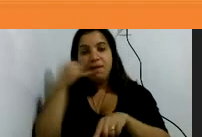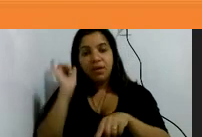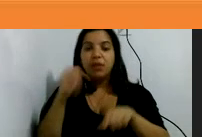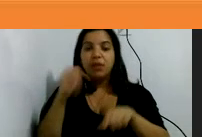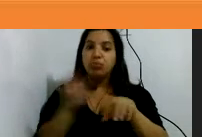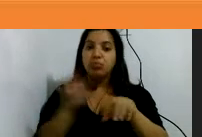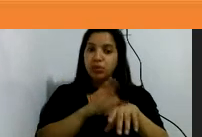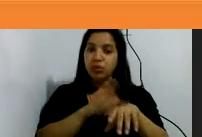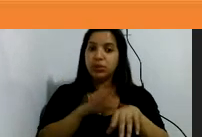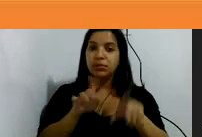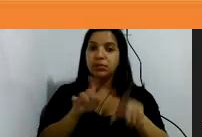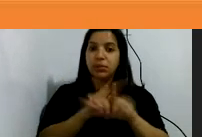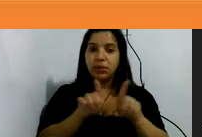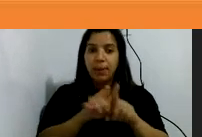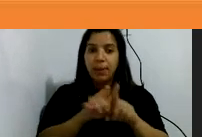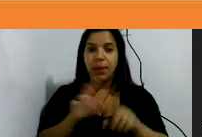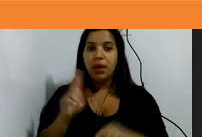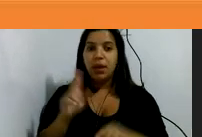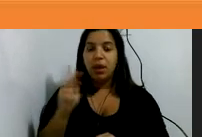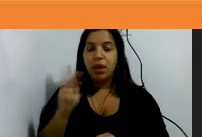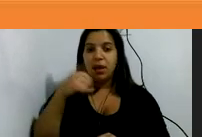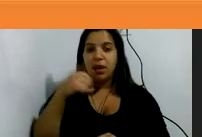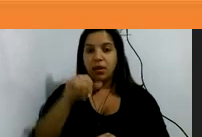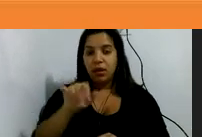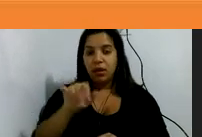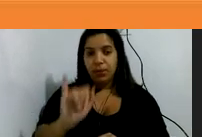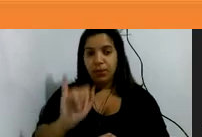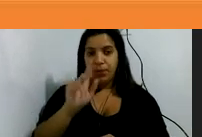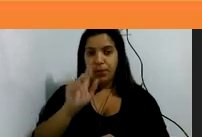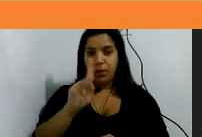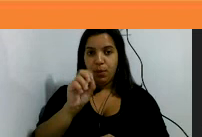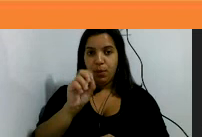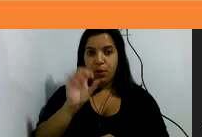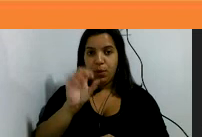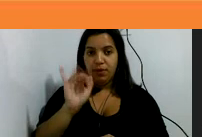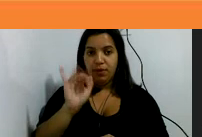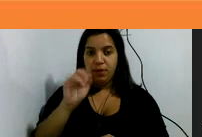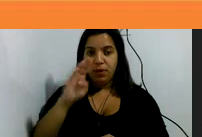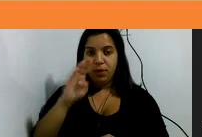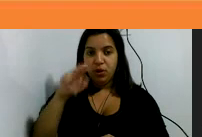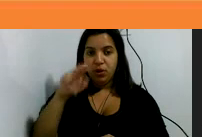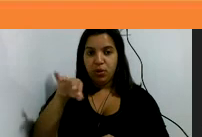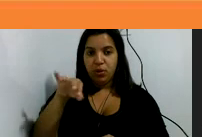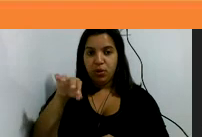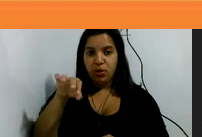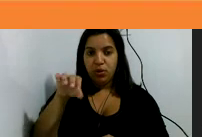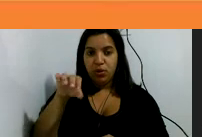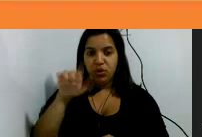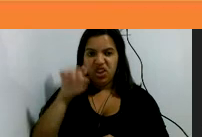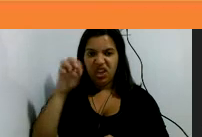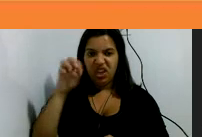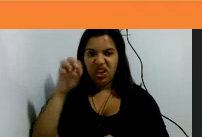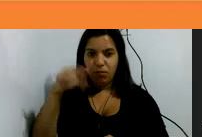de hipofibrinogenemia. Então, aqui a gente pode citar a coagulação intravascular disseminada ou a